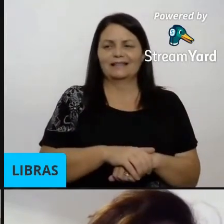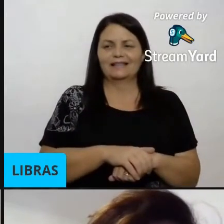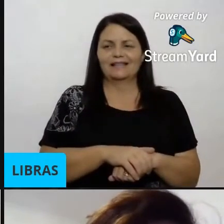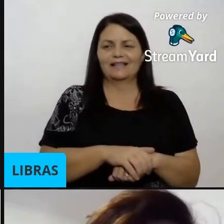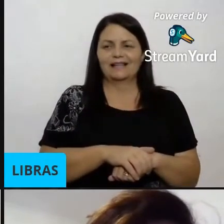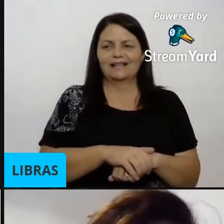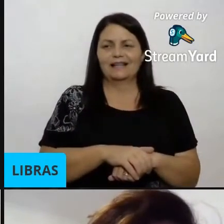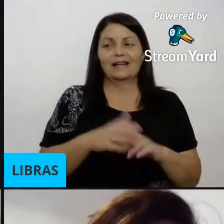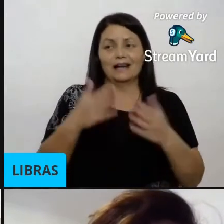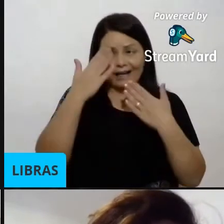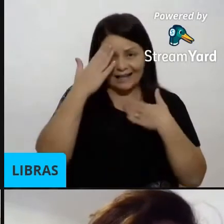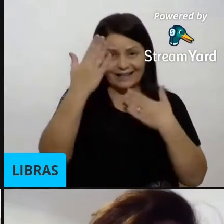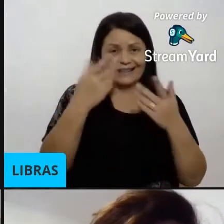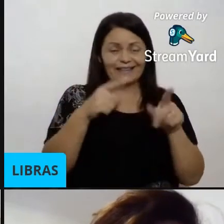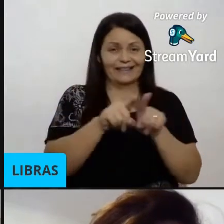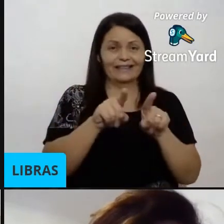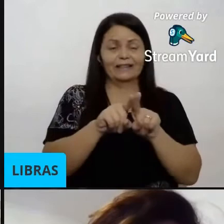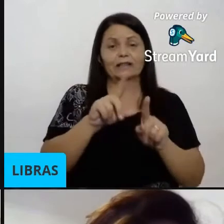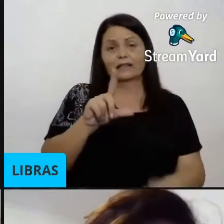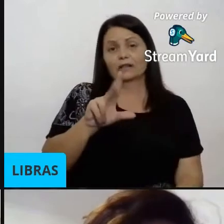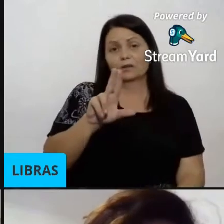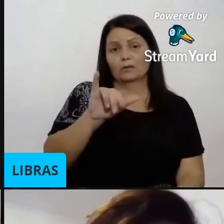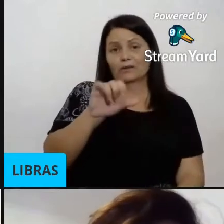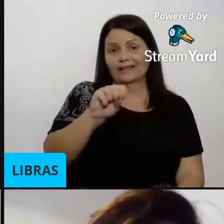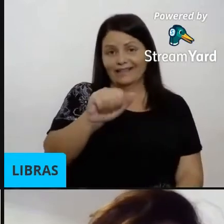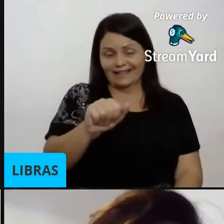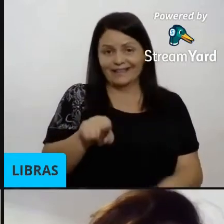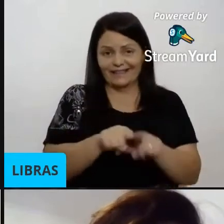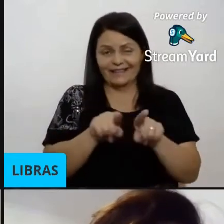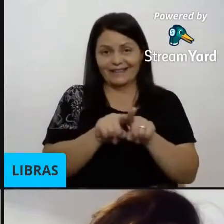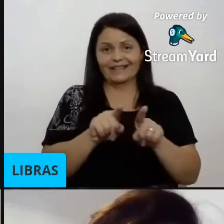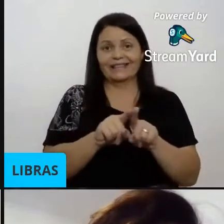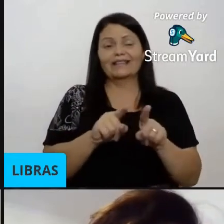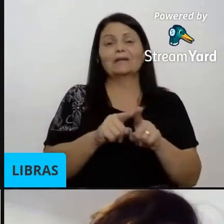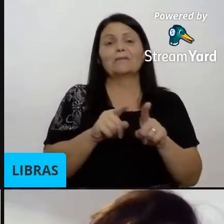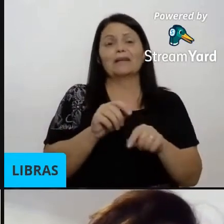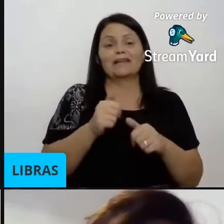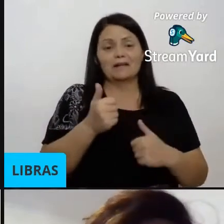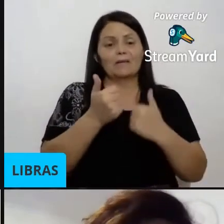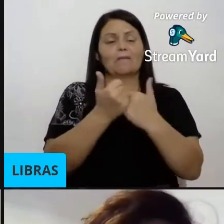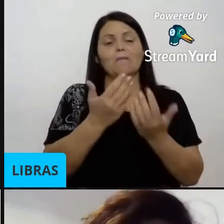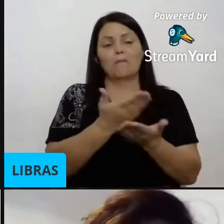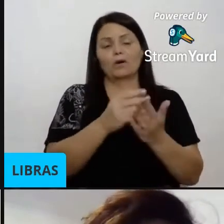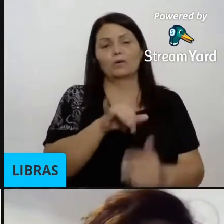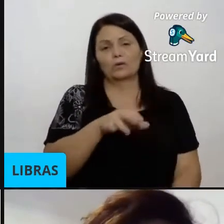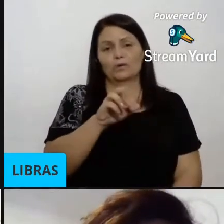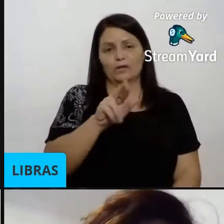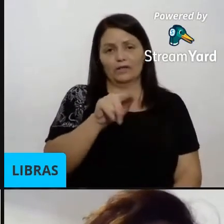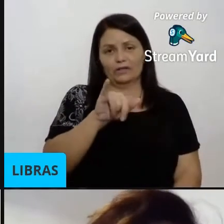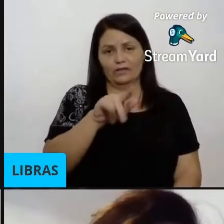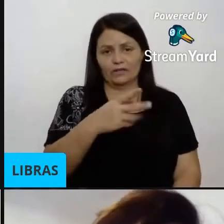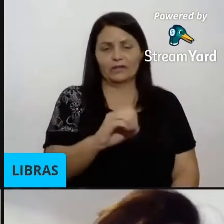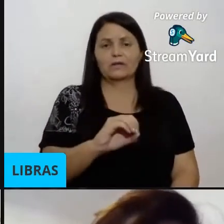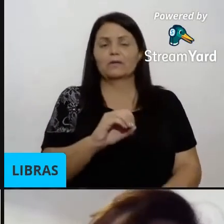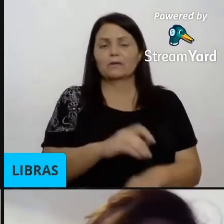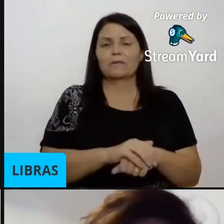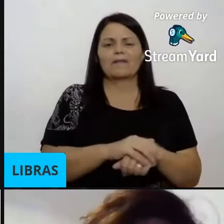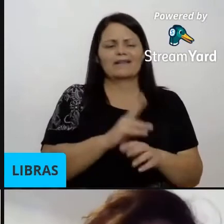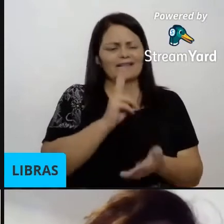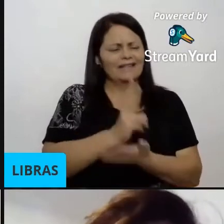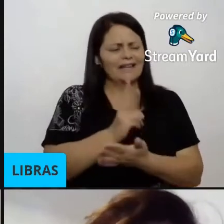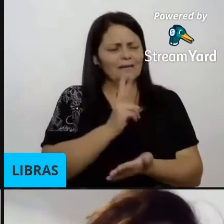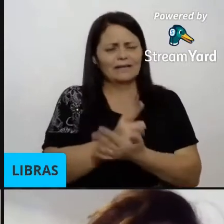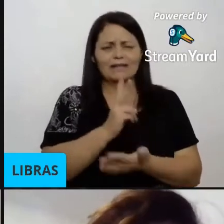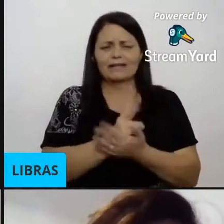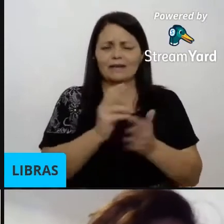Quero agradecer também a Luísa, que é psicopedagoga do Jorginho, que ela é, assim, sempre muito